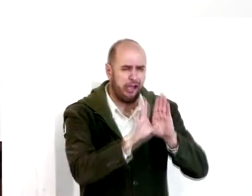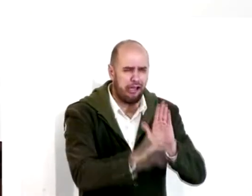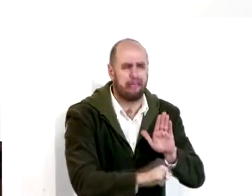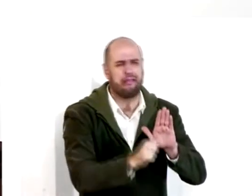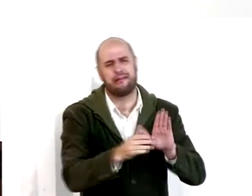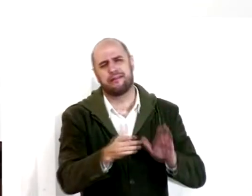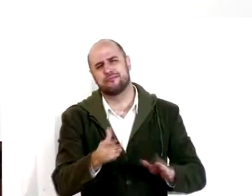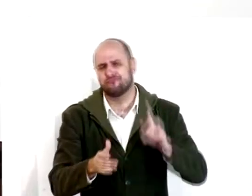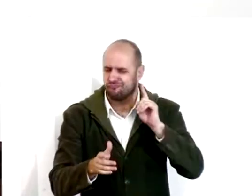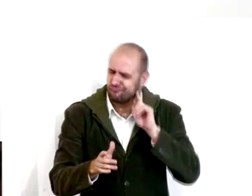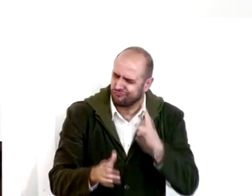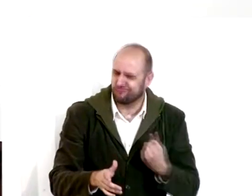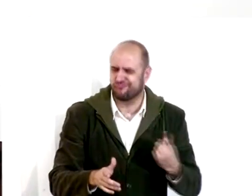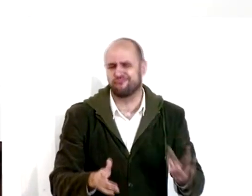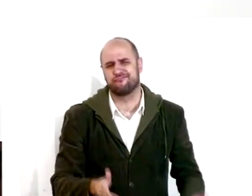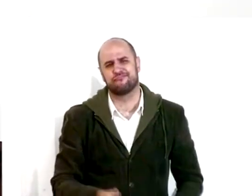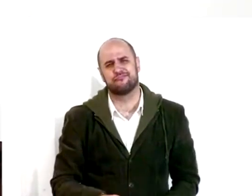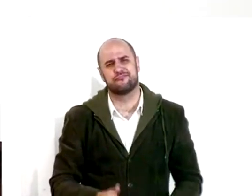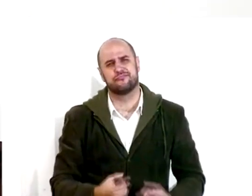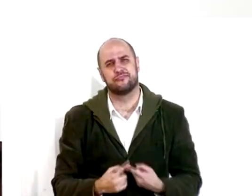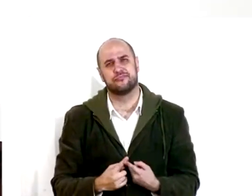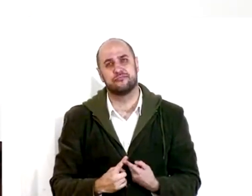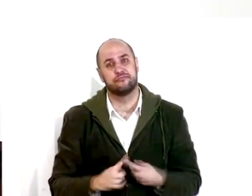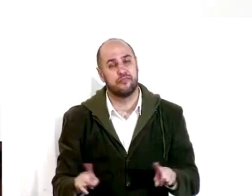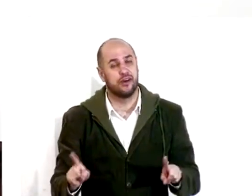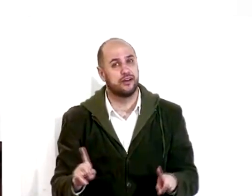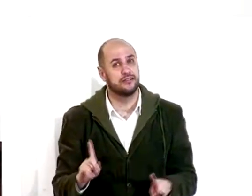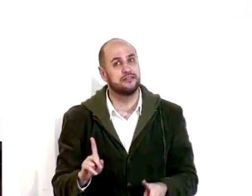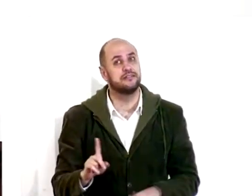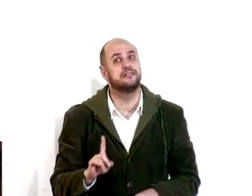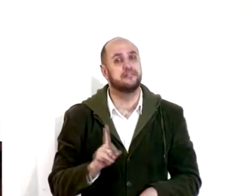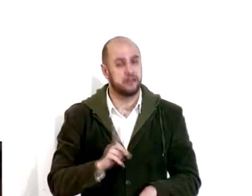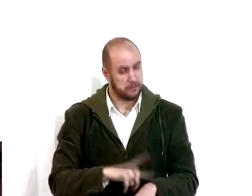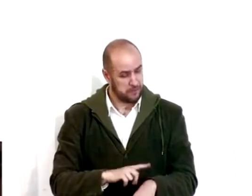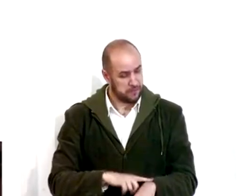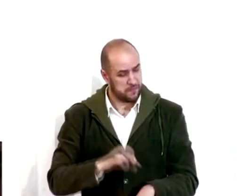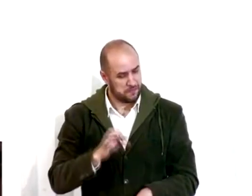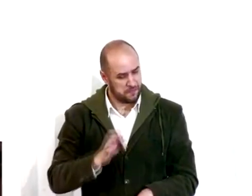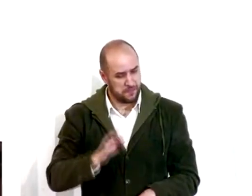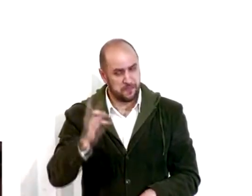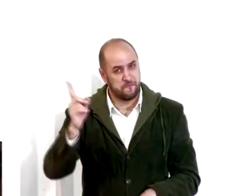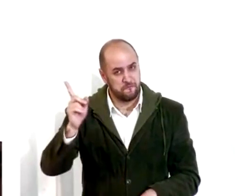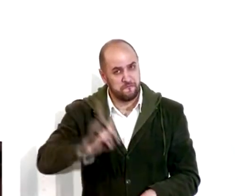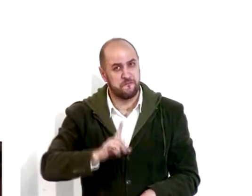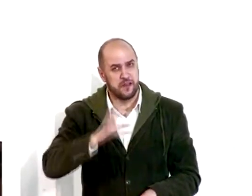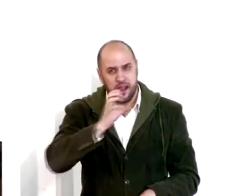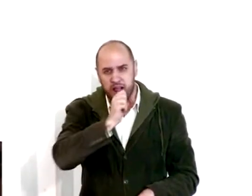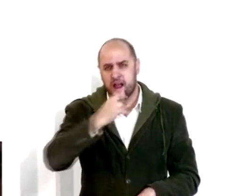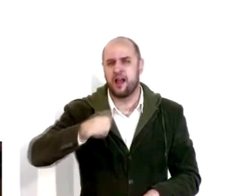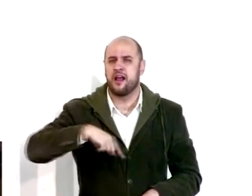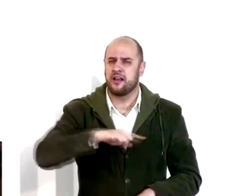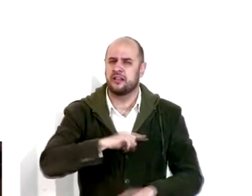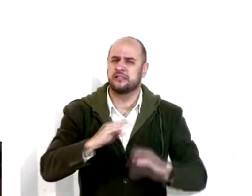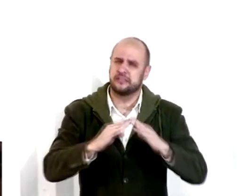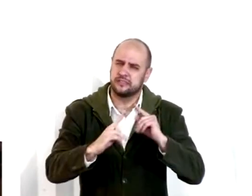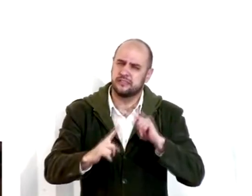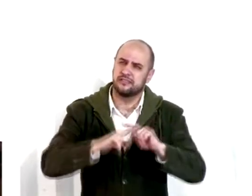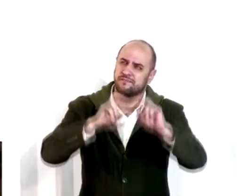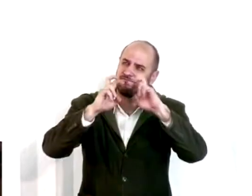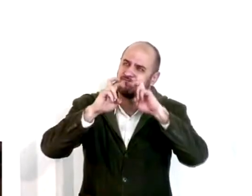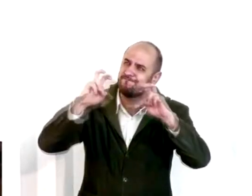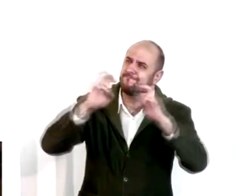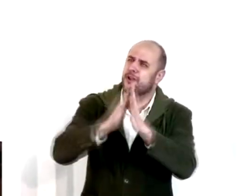corrupções. Mas vem a hora, e nós podemos como igreja clamar e